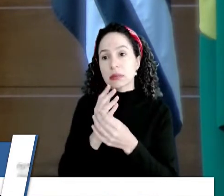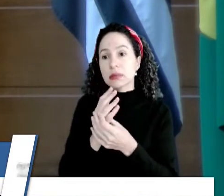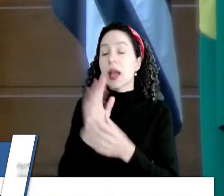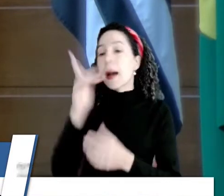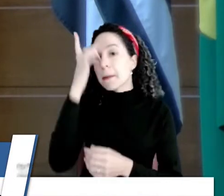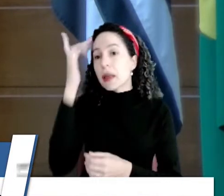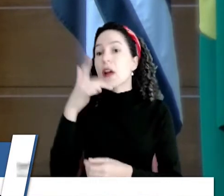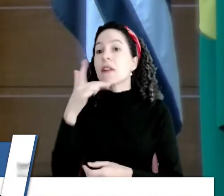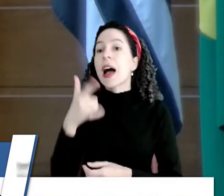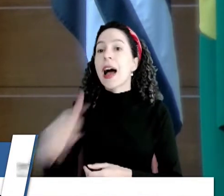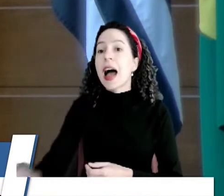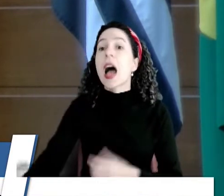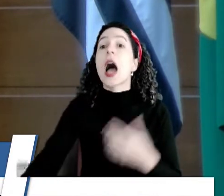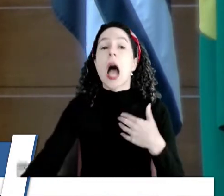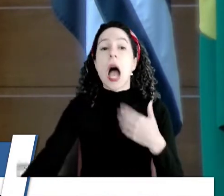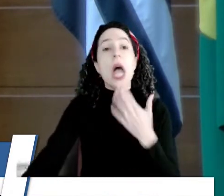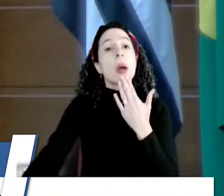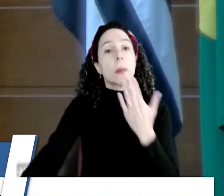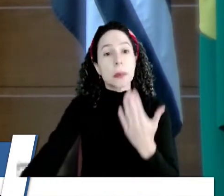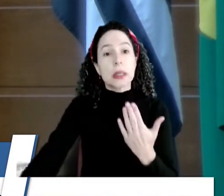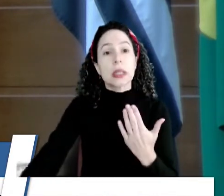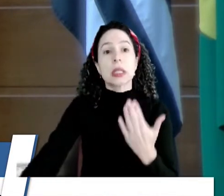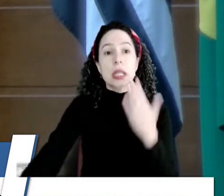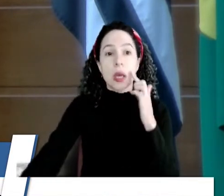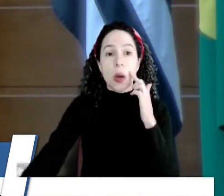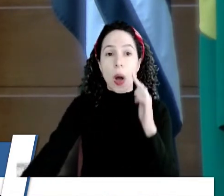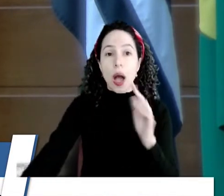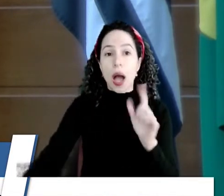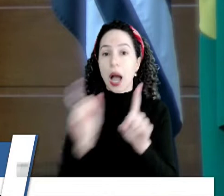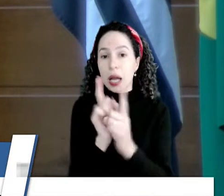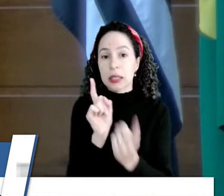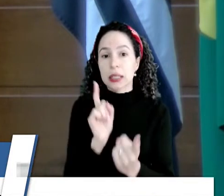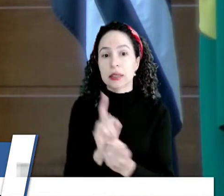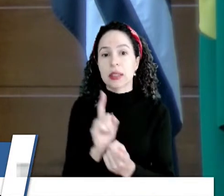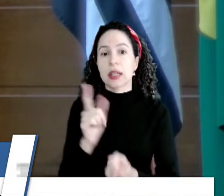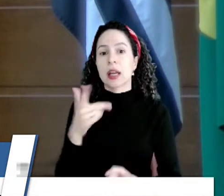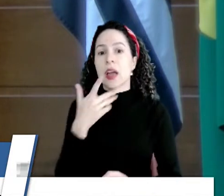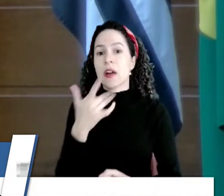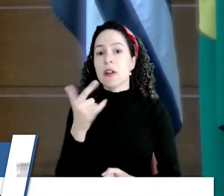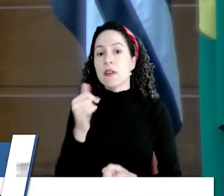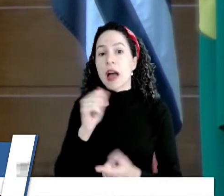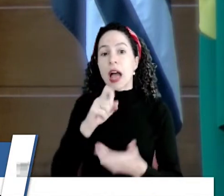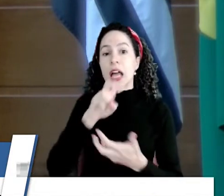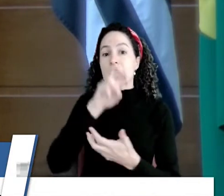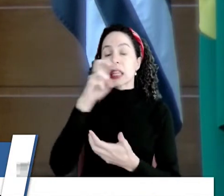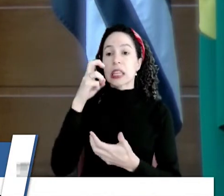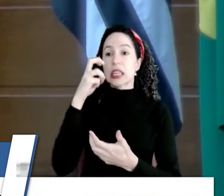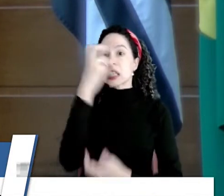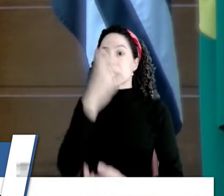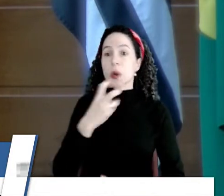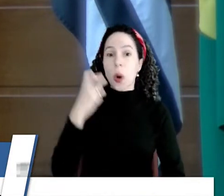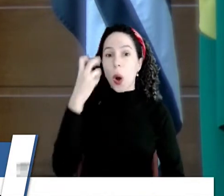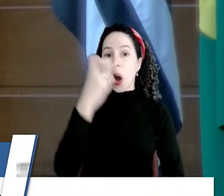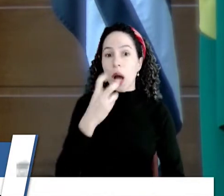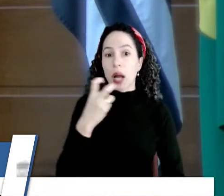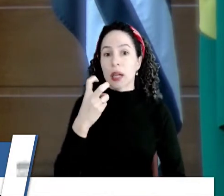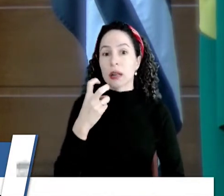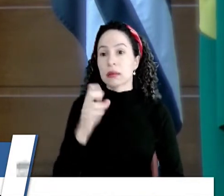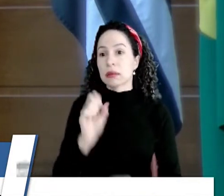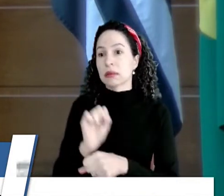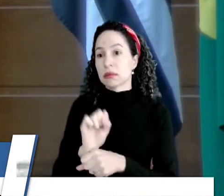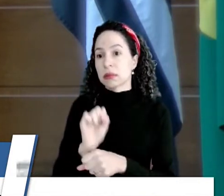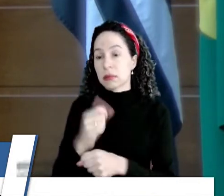atendimento e faz 5 horas que o animal está aqui esperando. Você tem como provar. Ó, eu